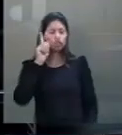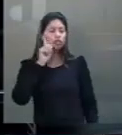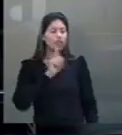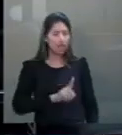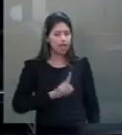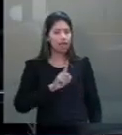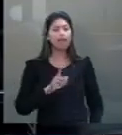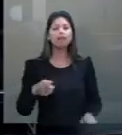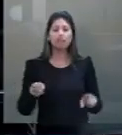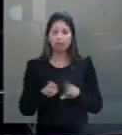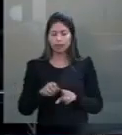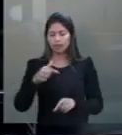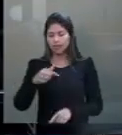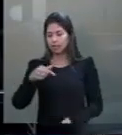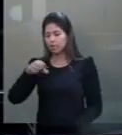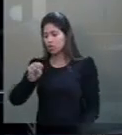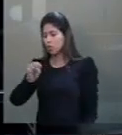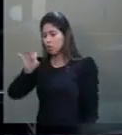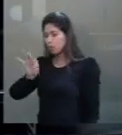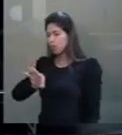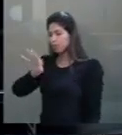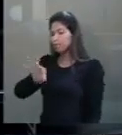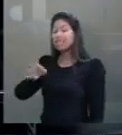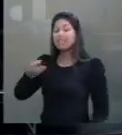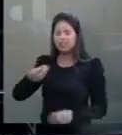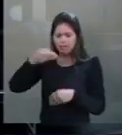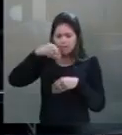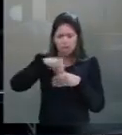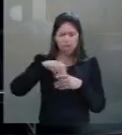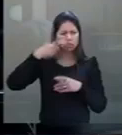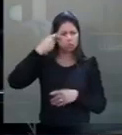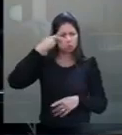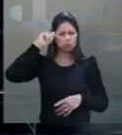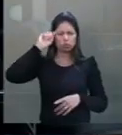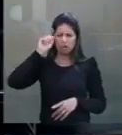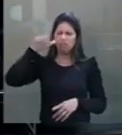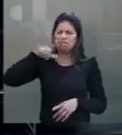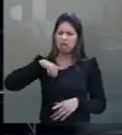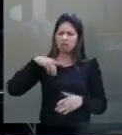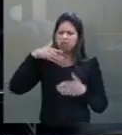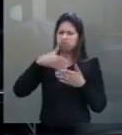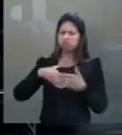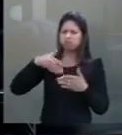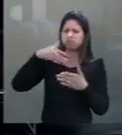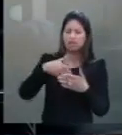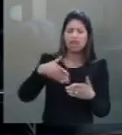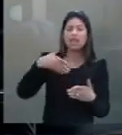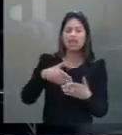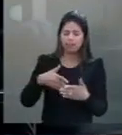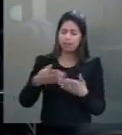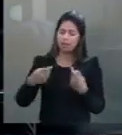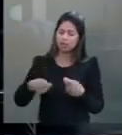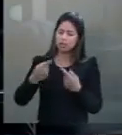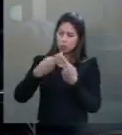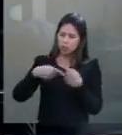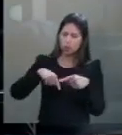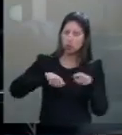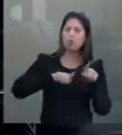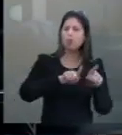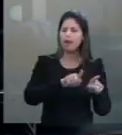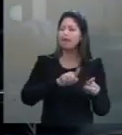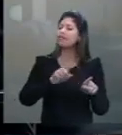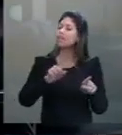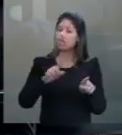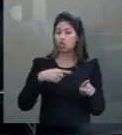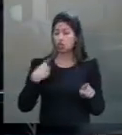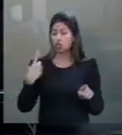O racismo é estrutural na sociedade brasileira. Temos que enfrentar essa situação e combatê-la. Nós,